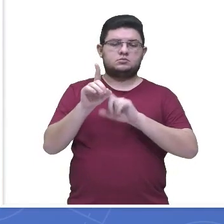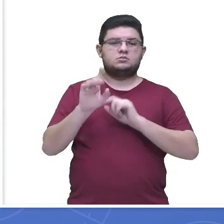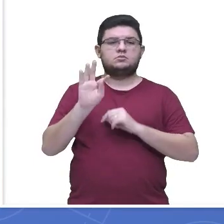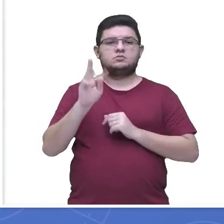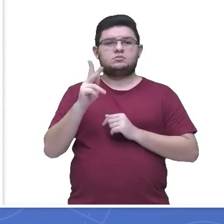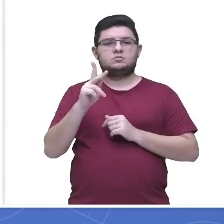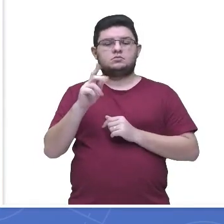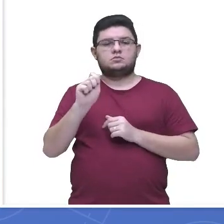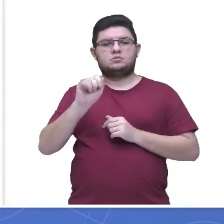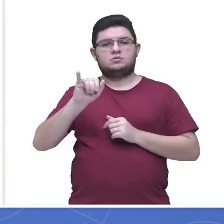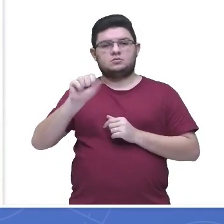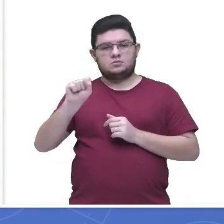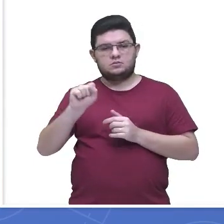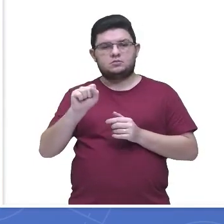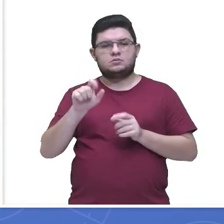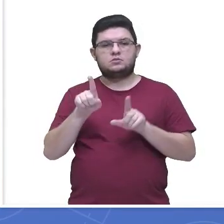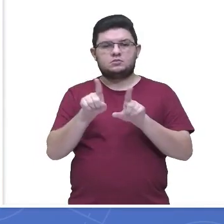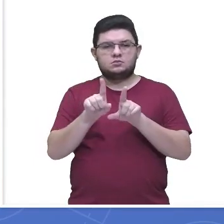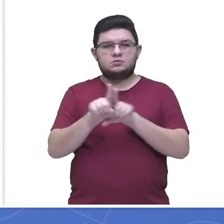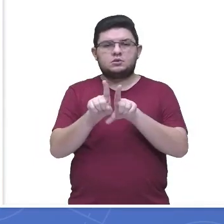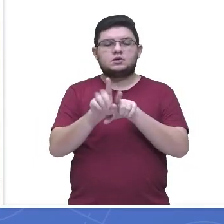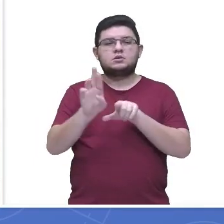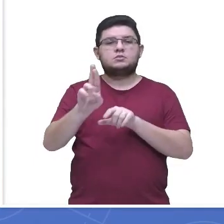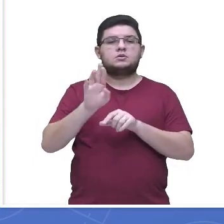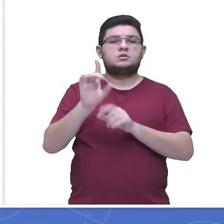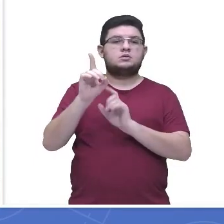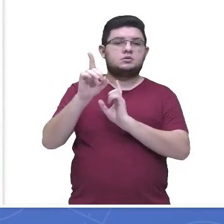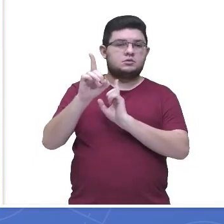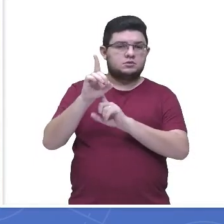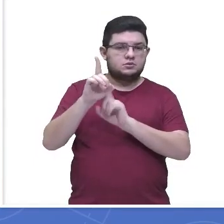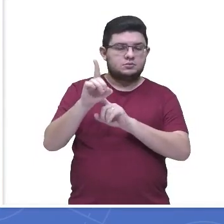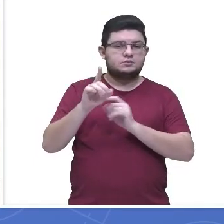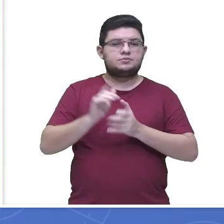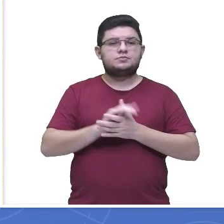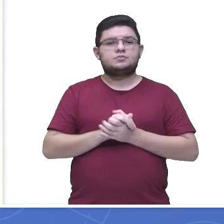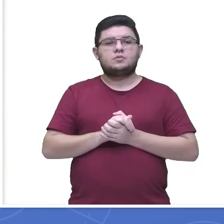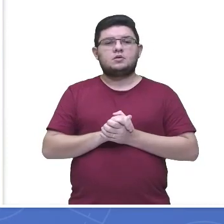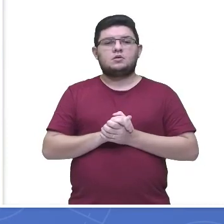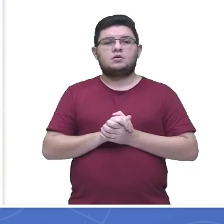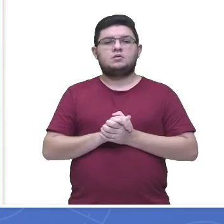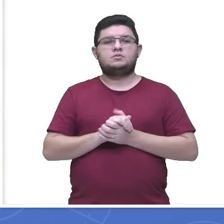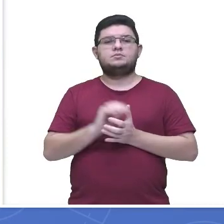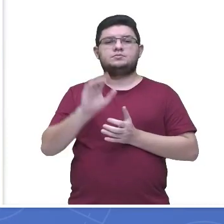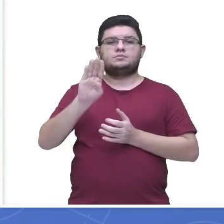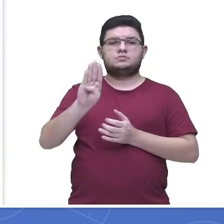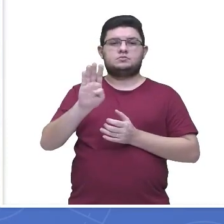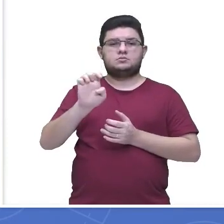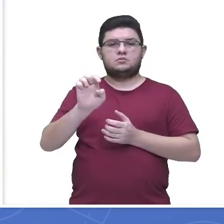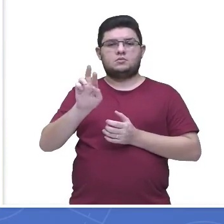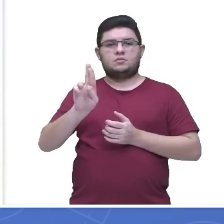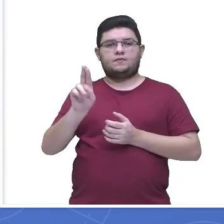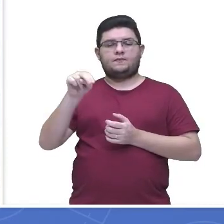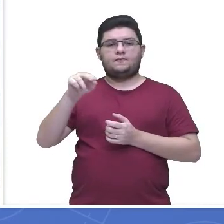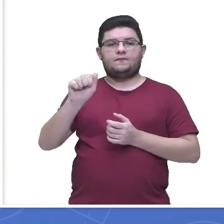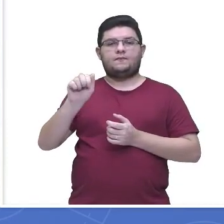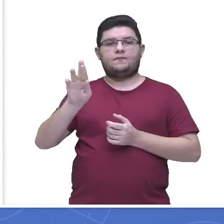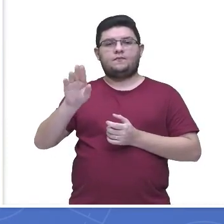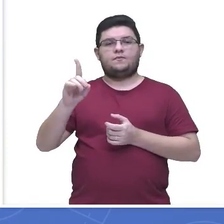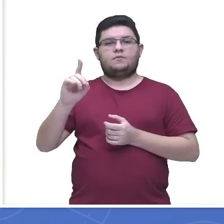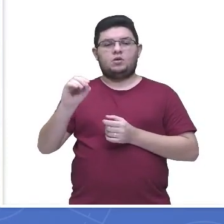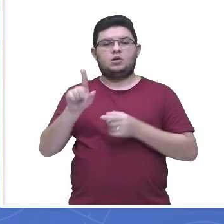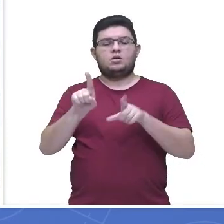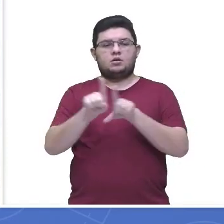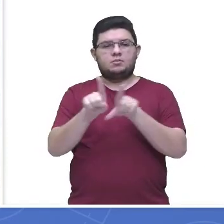Thaísa ou Thaís, né? Respondeu ali que é letra D. E o Bernardo, letra B, a Jennifer também, o Adriel